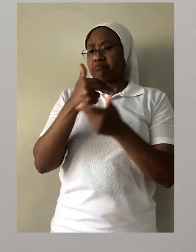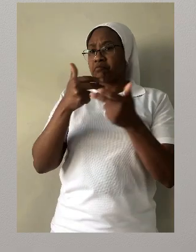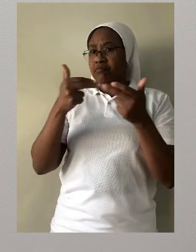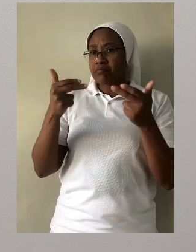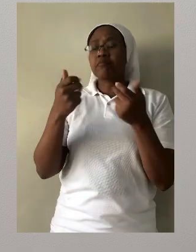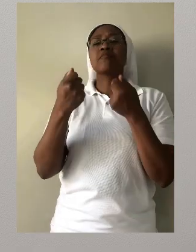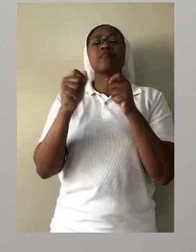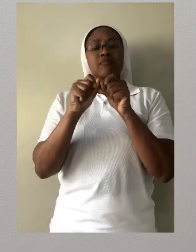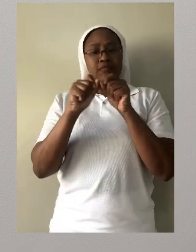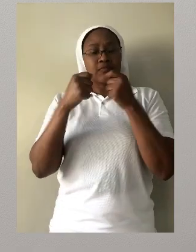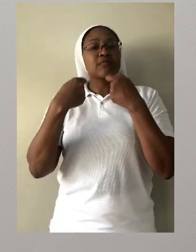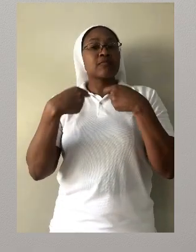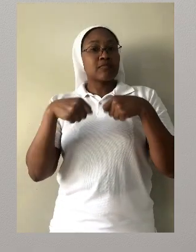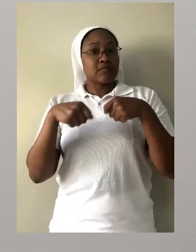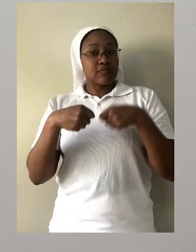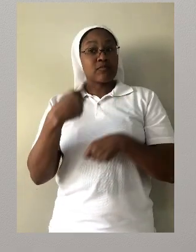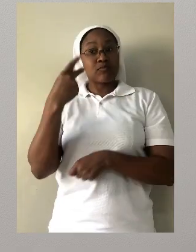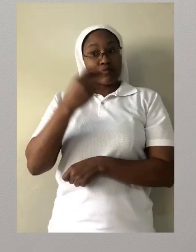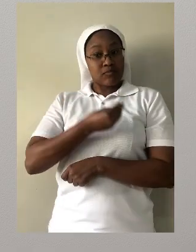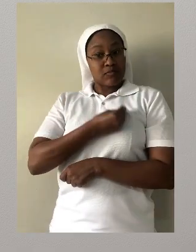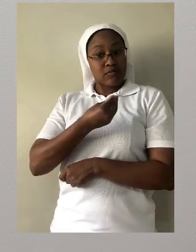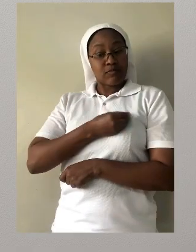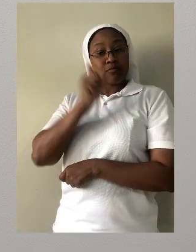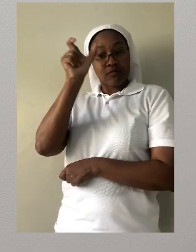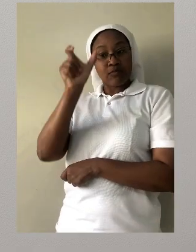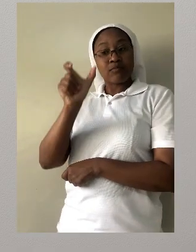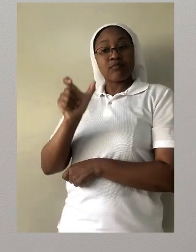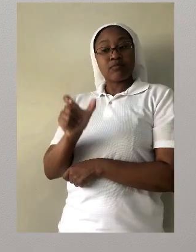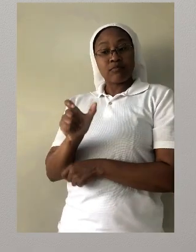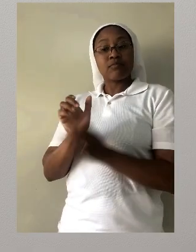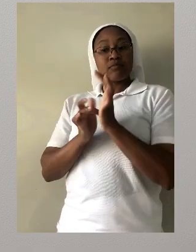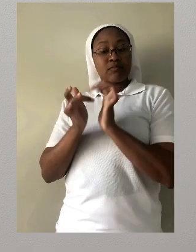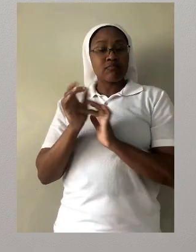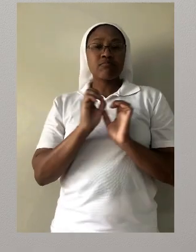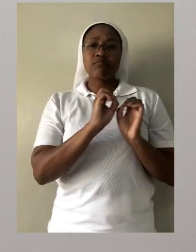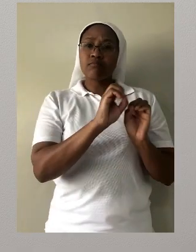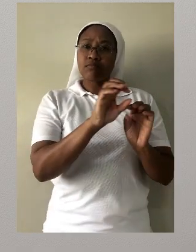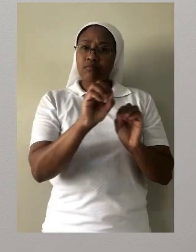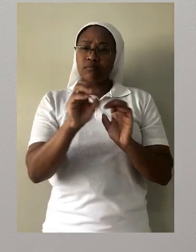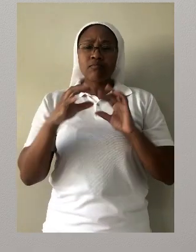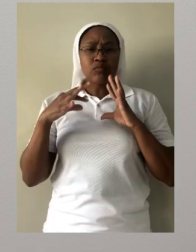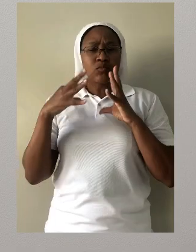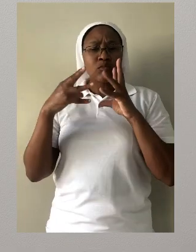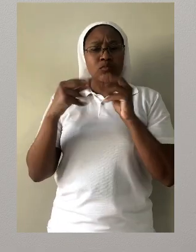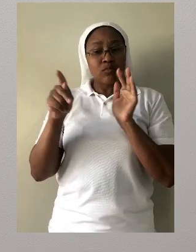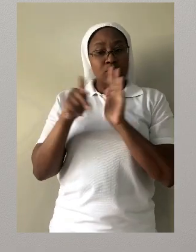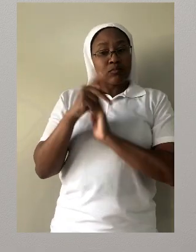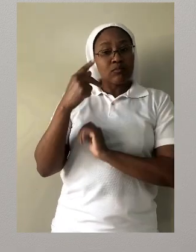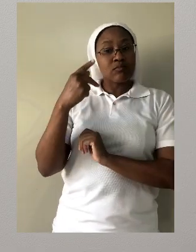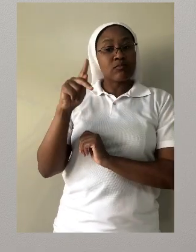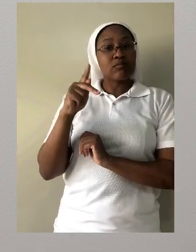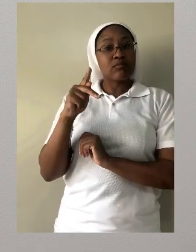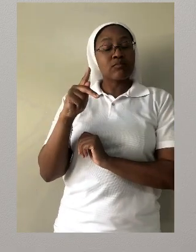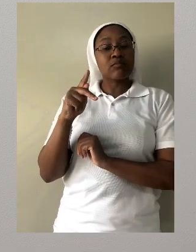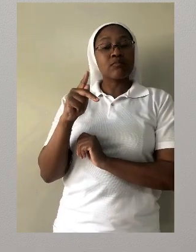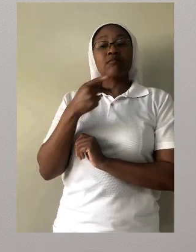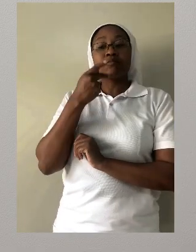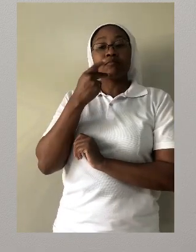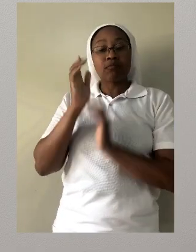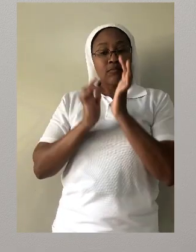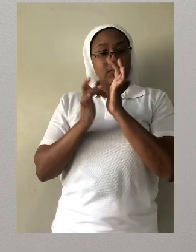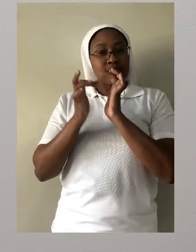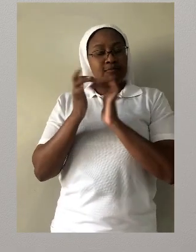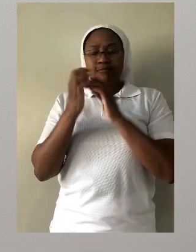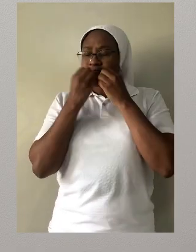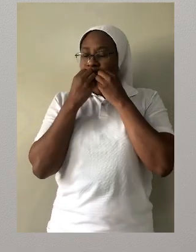as outras coisas que são necessárias. Sua vida, sua pessoa, os seus ensinamentos, tudo dele, o que falar